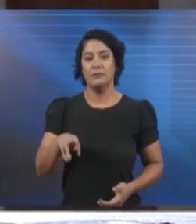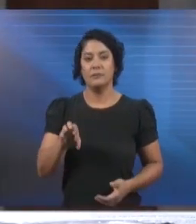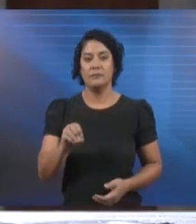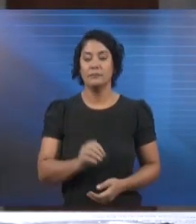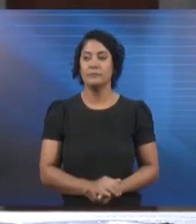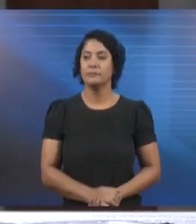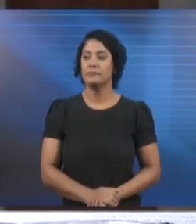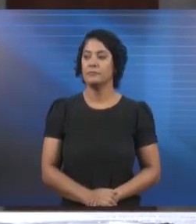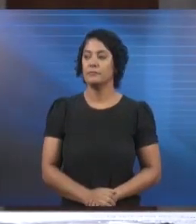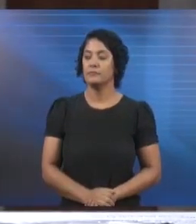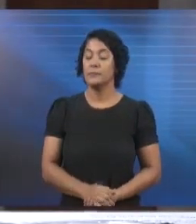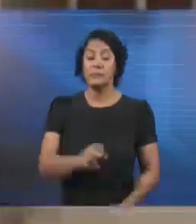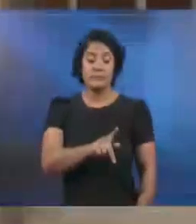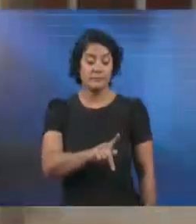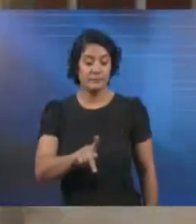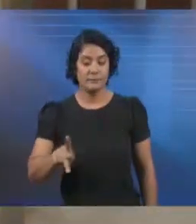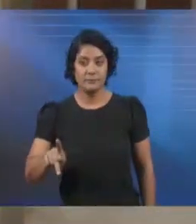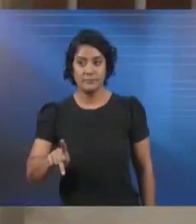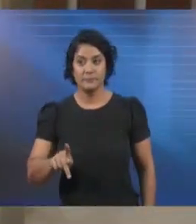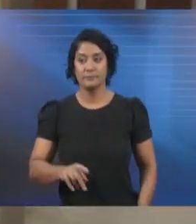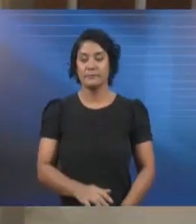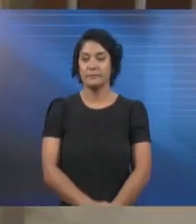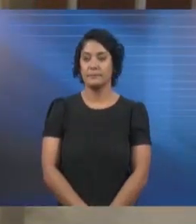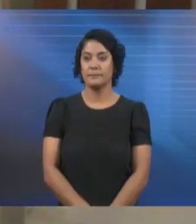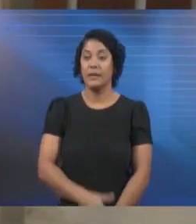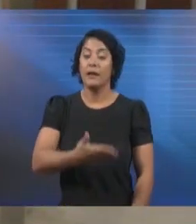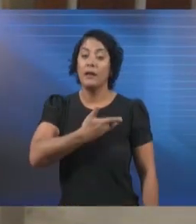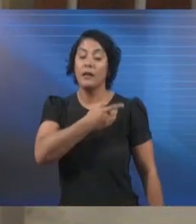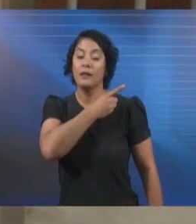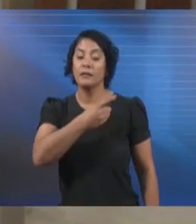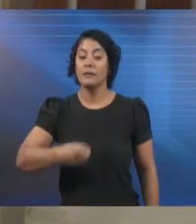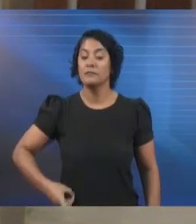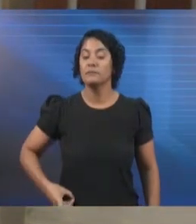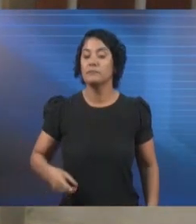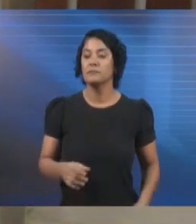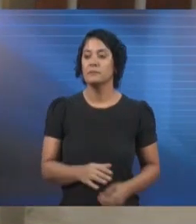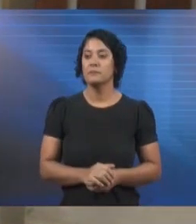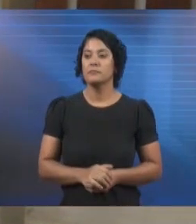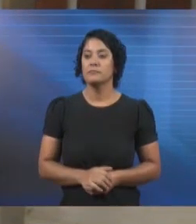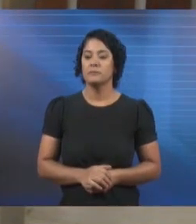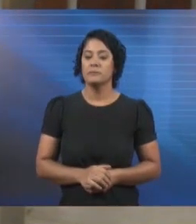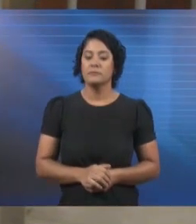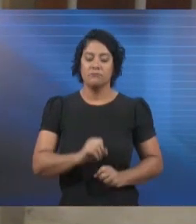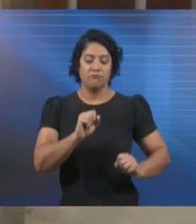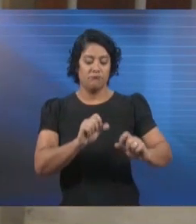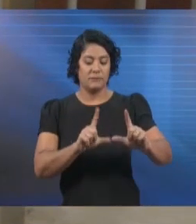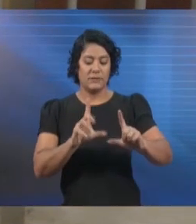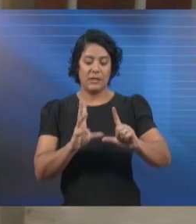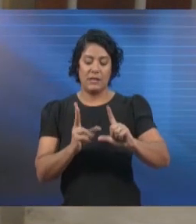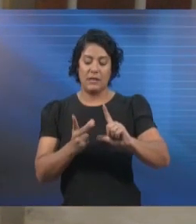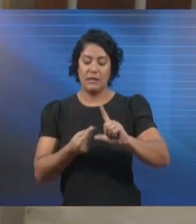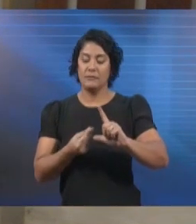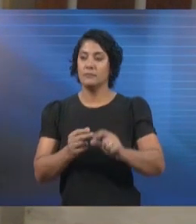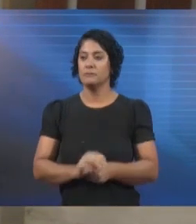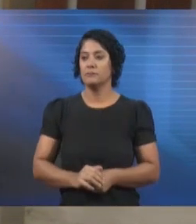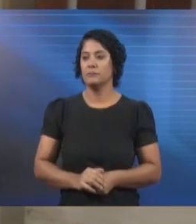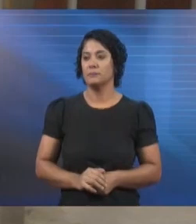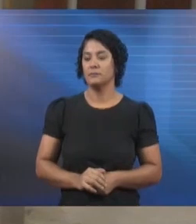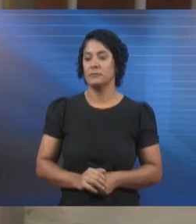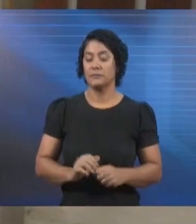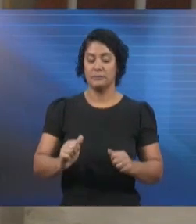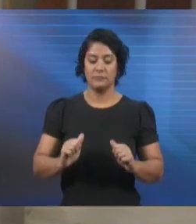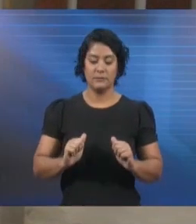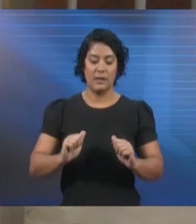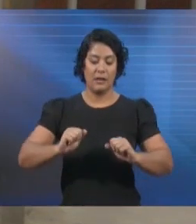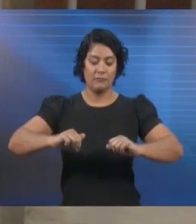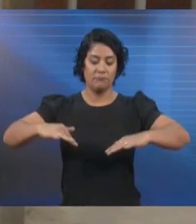Carvalho senhor presidente colegas deputados deputadas telespectadores da TV Assembleia entes aqui